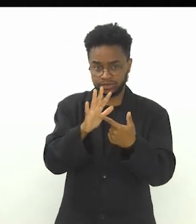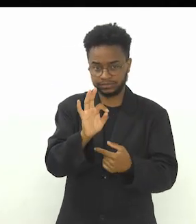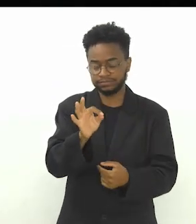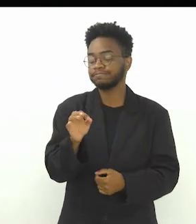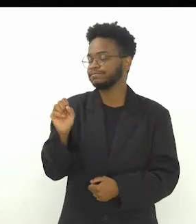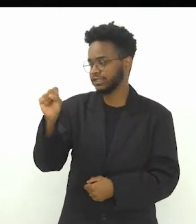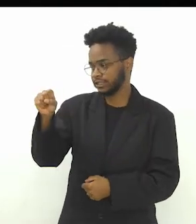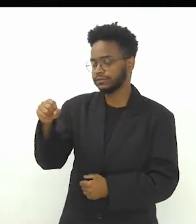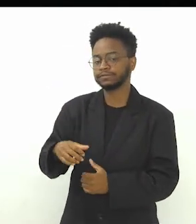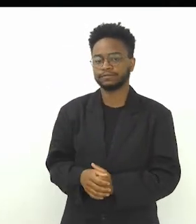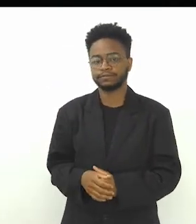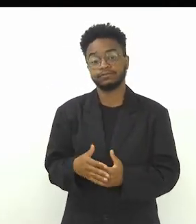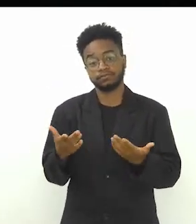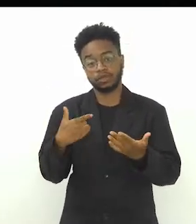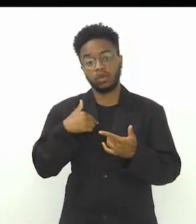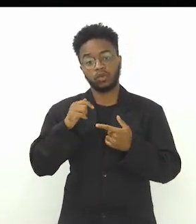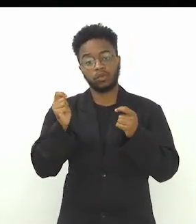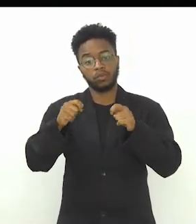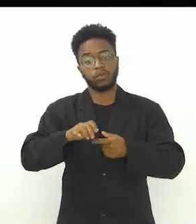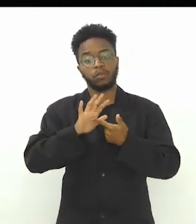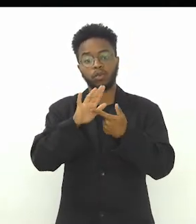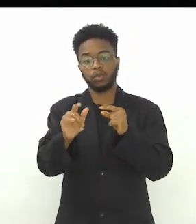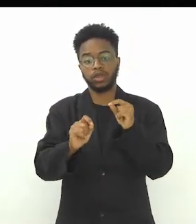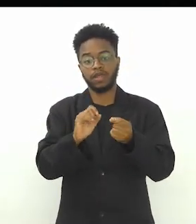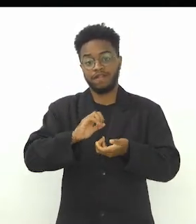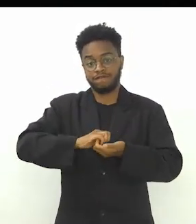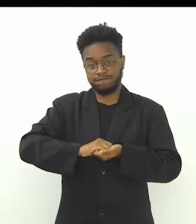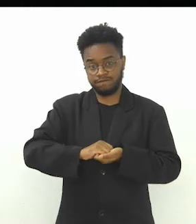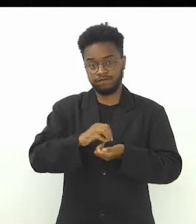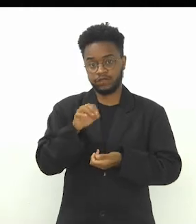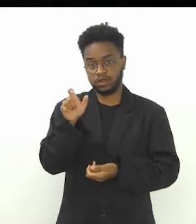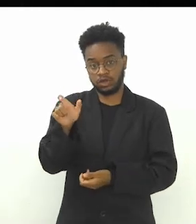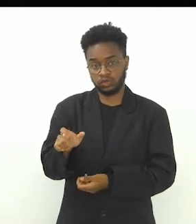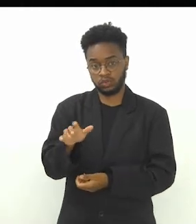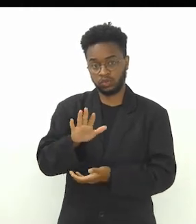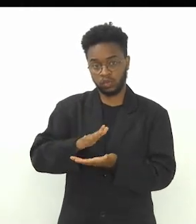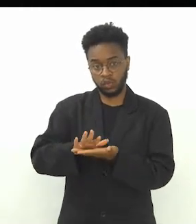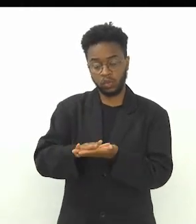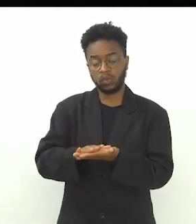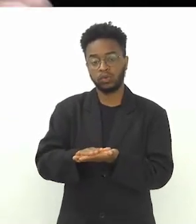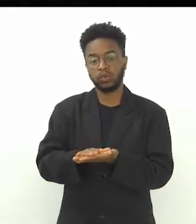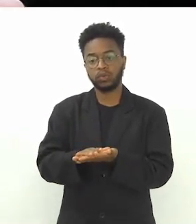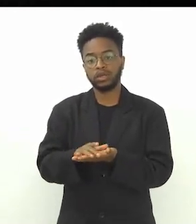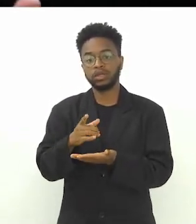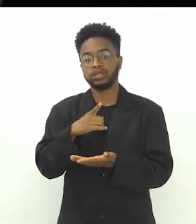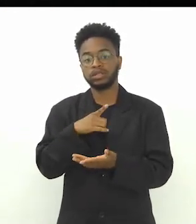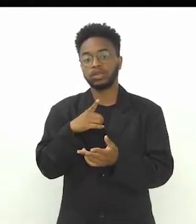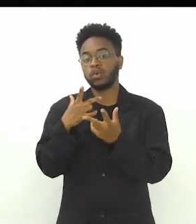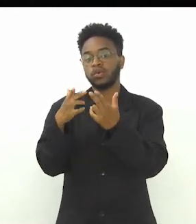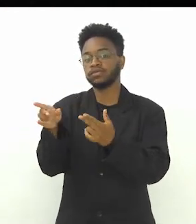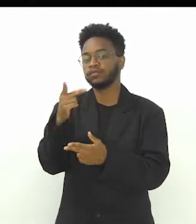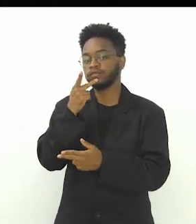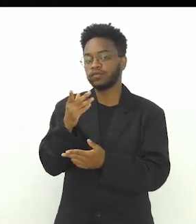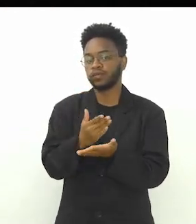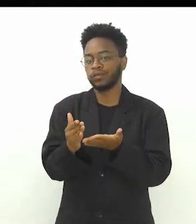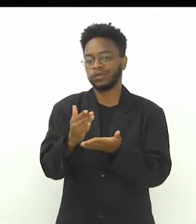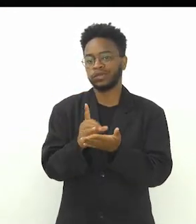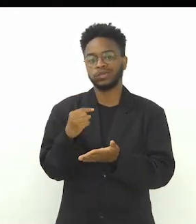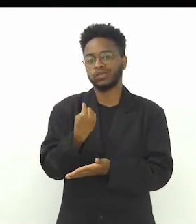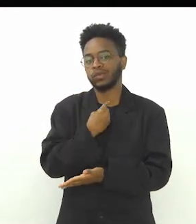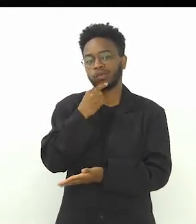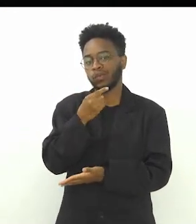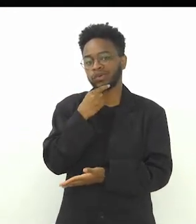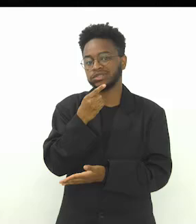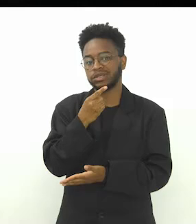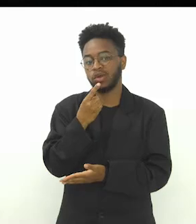E posso te dizer que, por exemplo, no caso da Viradouro, é aquilo, né? Foi o que você falou lá no início. A gente não conseguiu levar